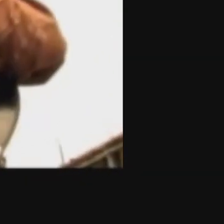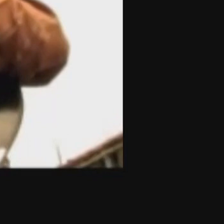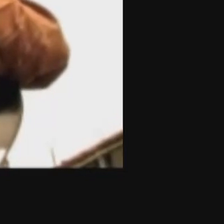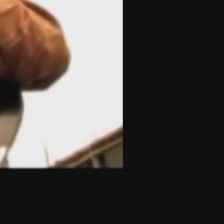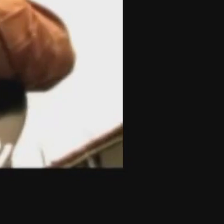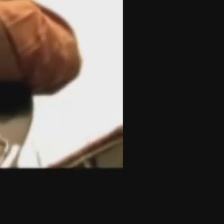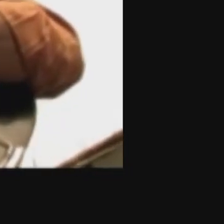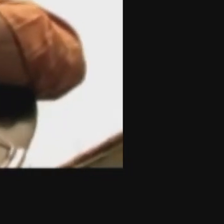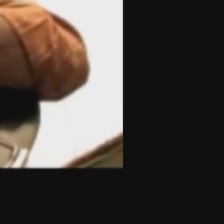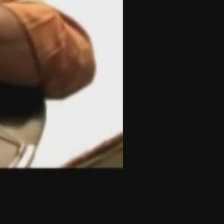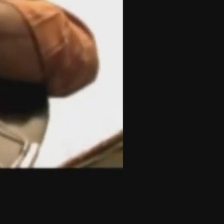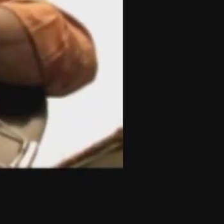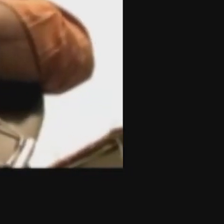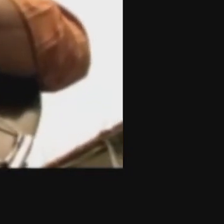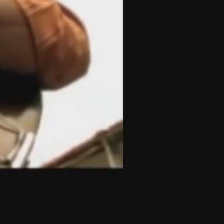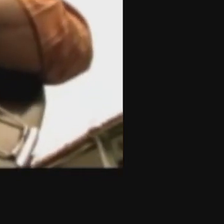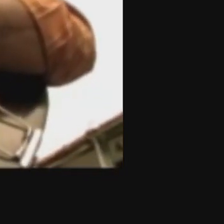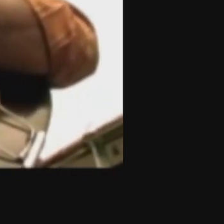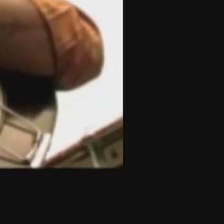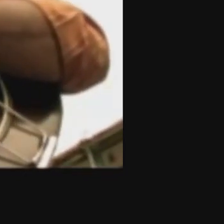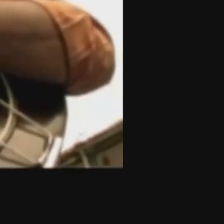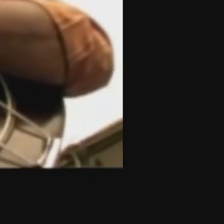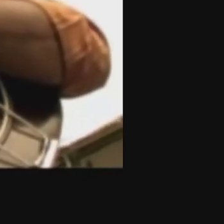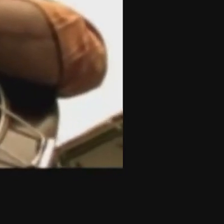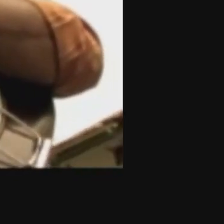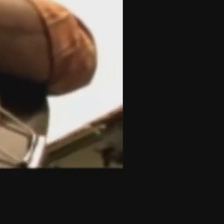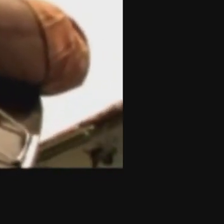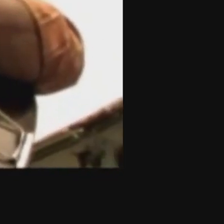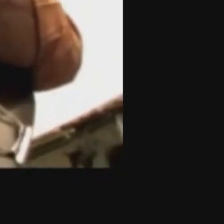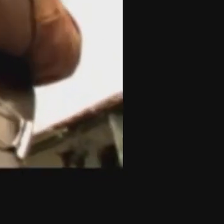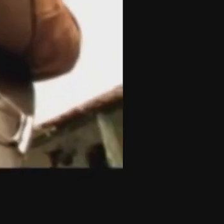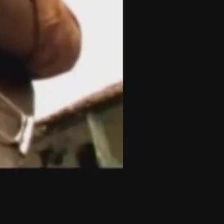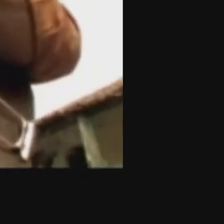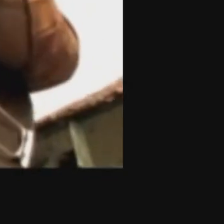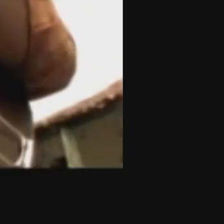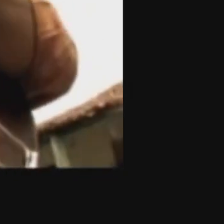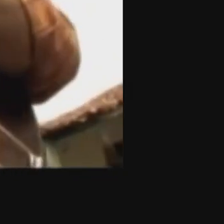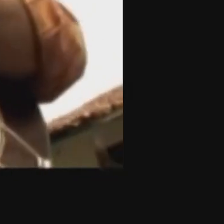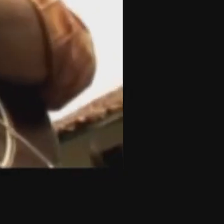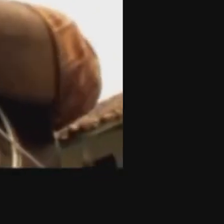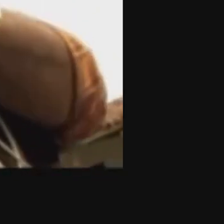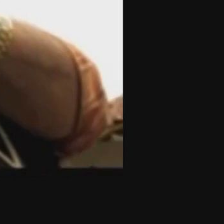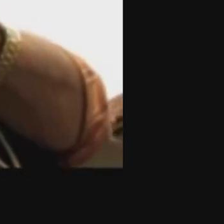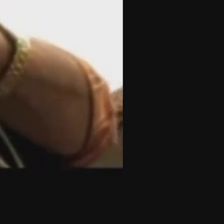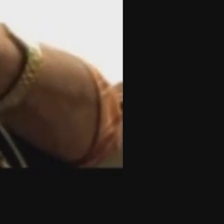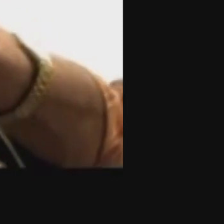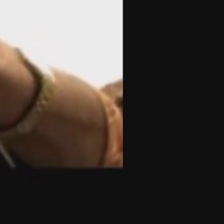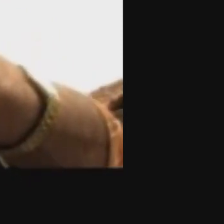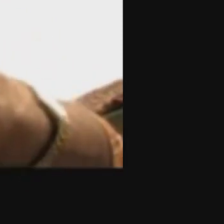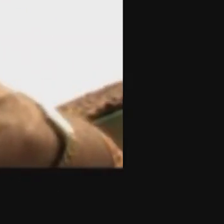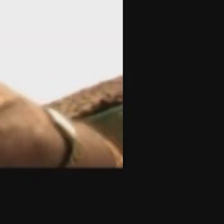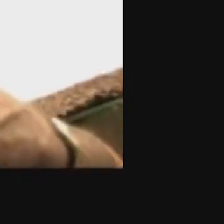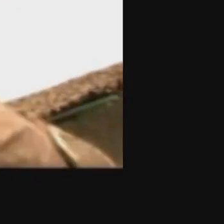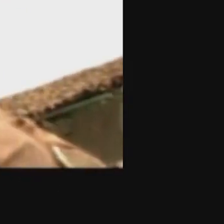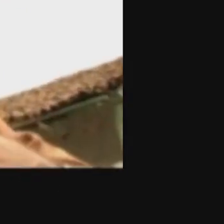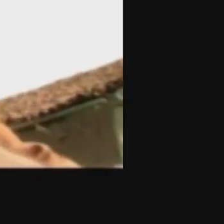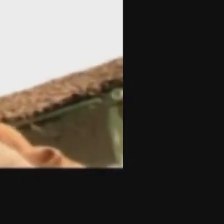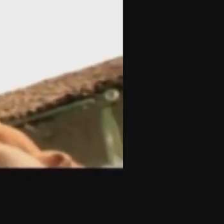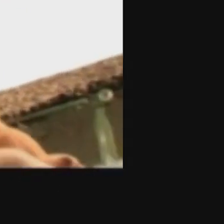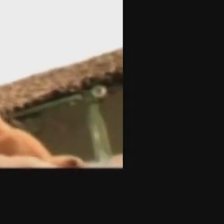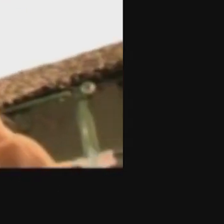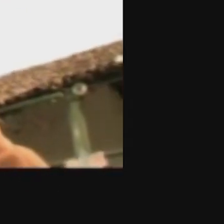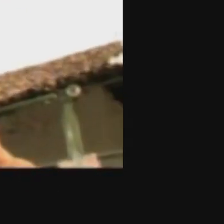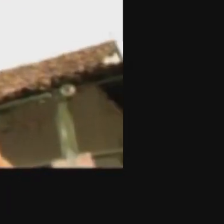Eu não vejo a sua cor, mas me orgulho por tê-la. No jardim é rosa virgem,